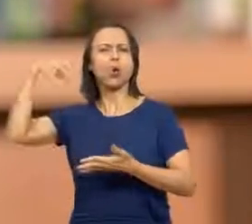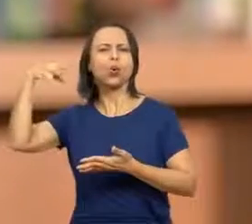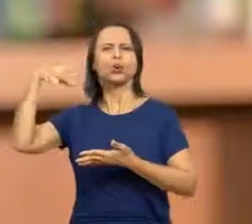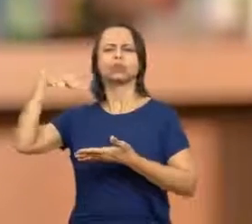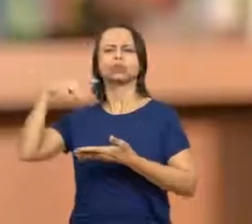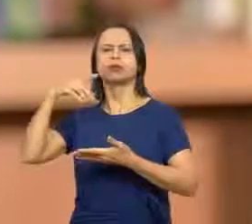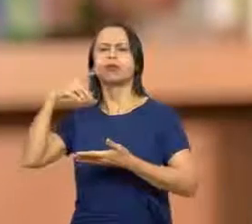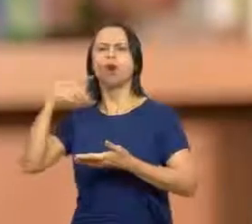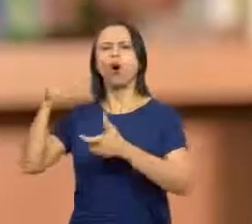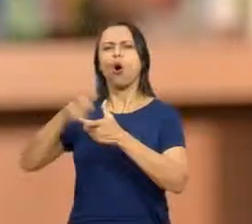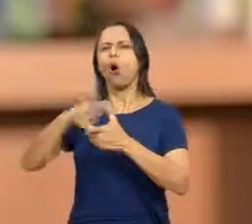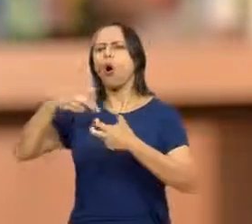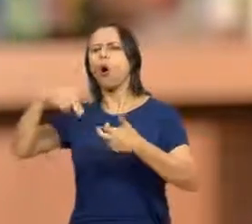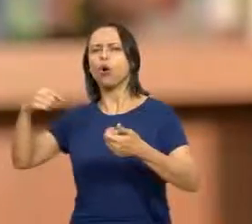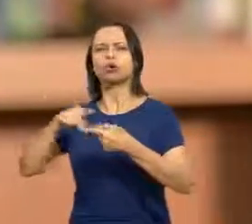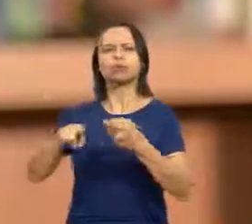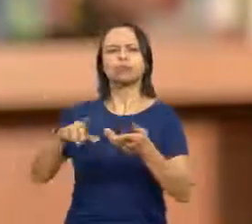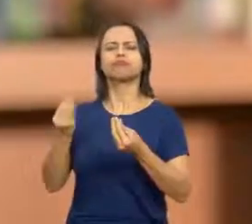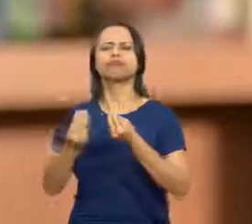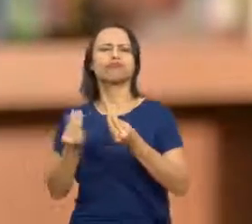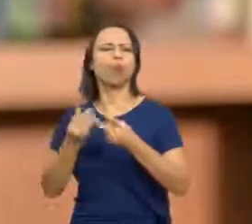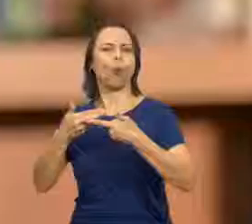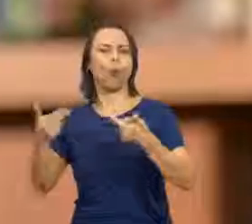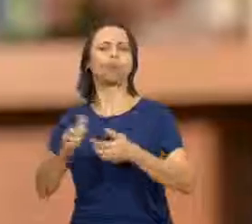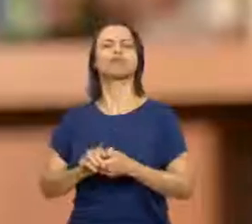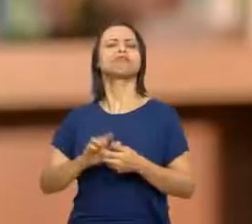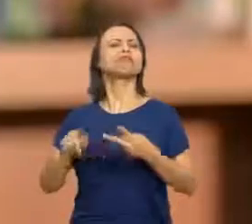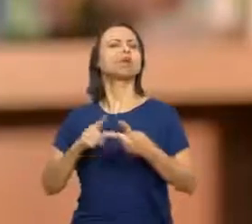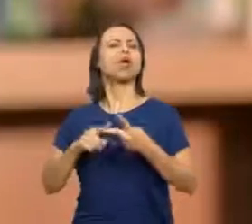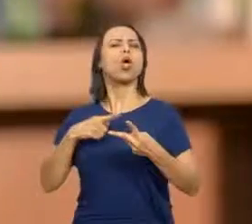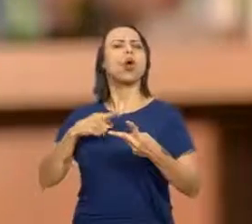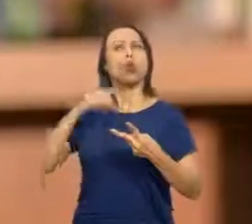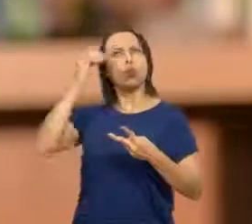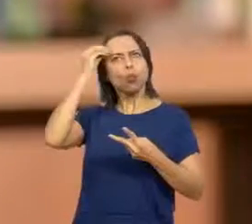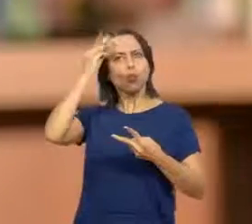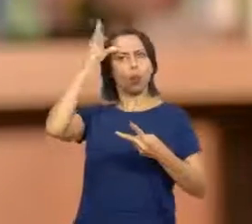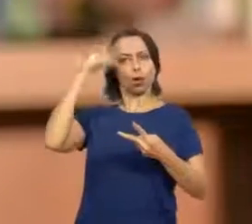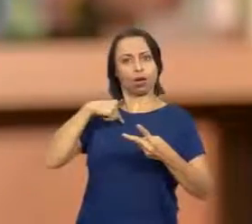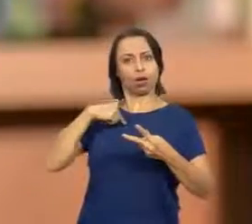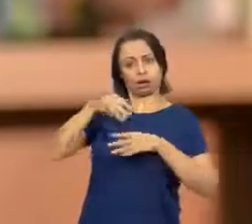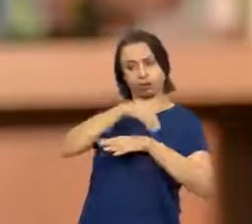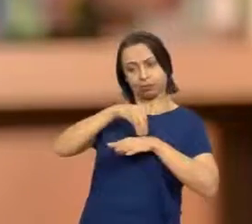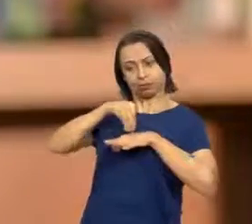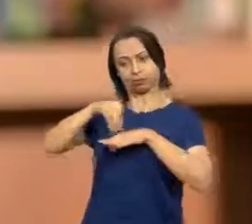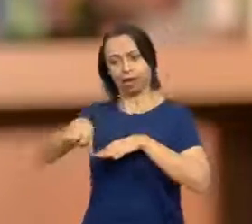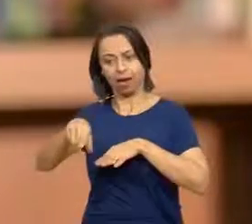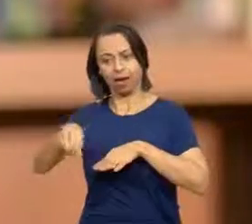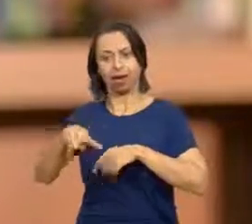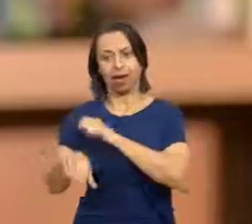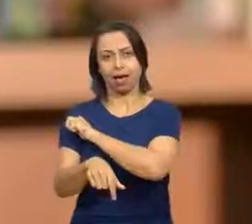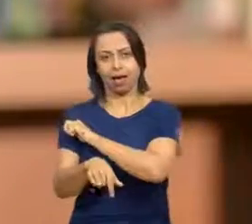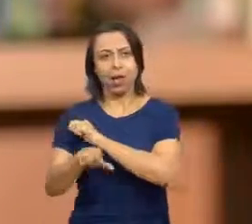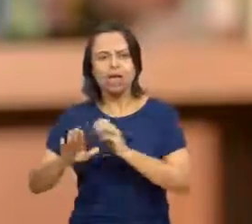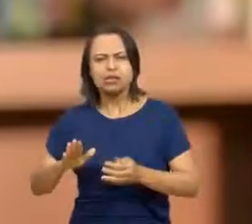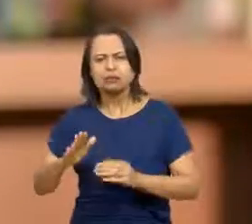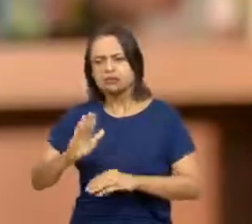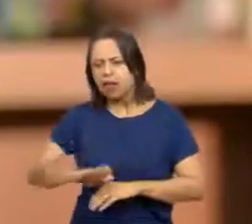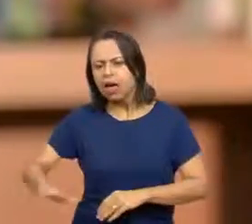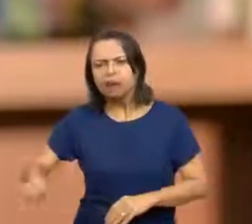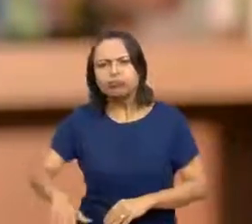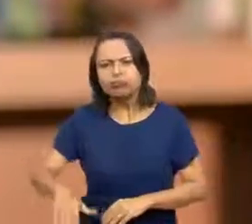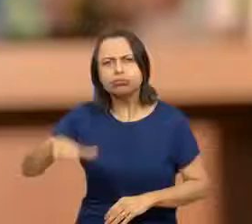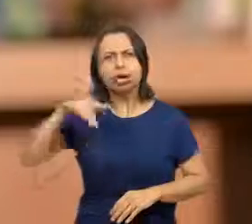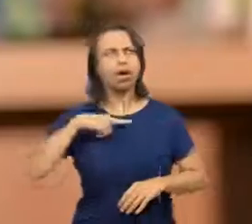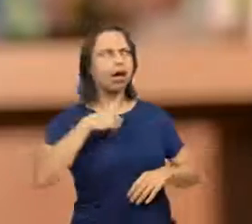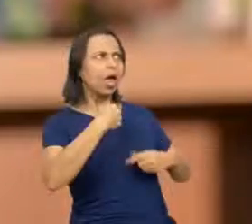isso. Como que eu posso pagar as minhas contas? Como que eu posso aplicar estes conhecimentos que tenho e que passo, o